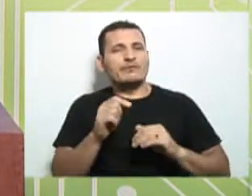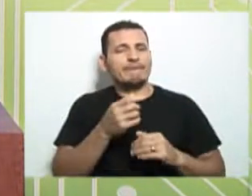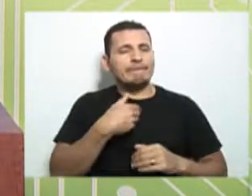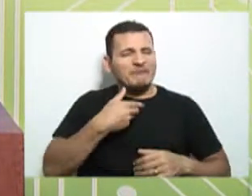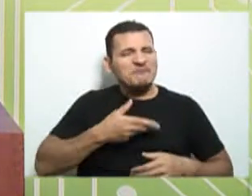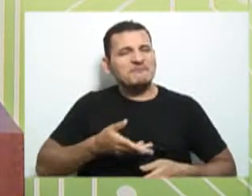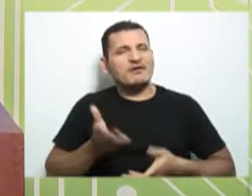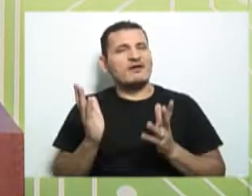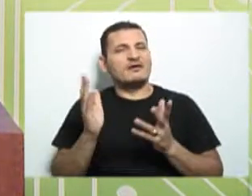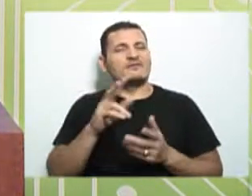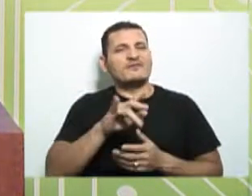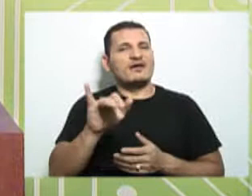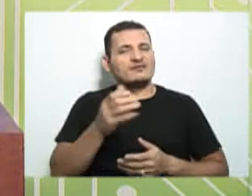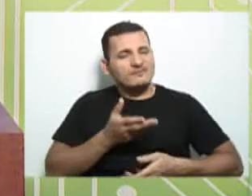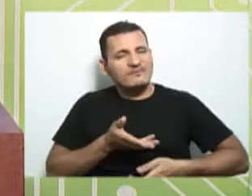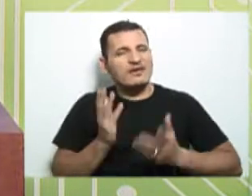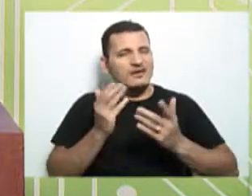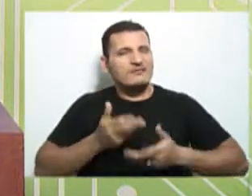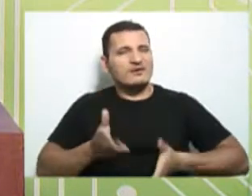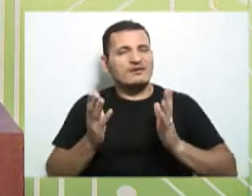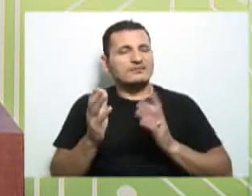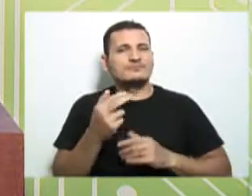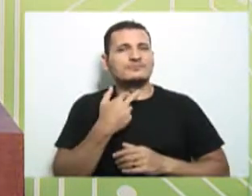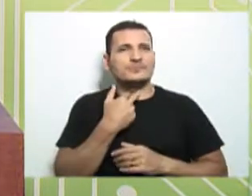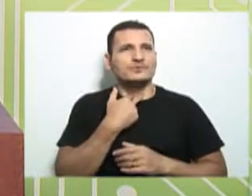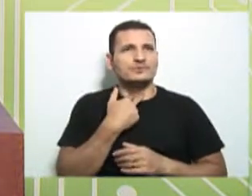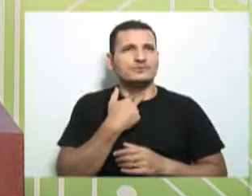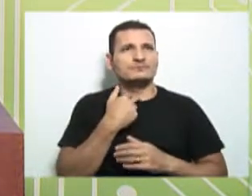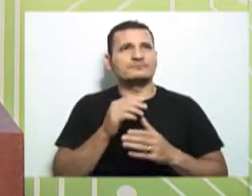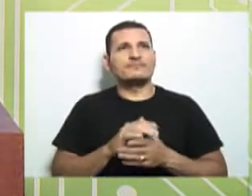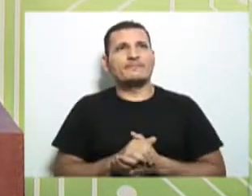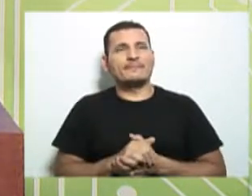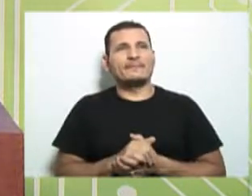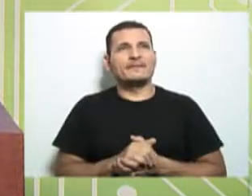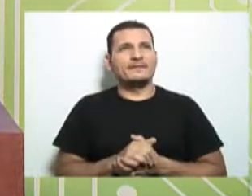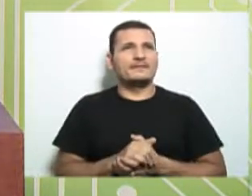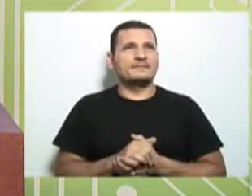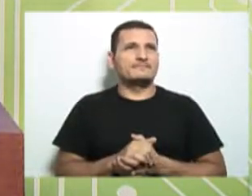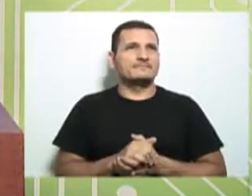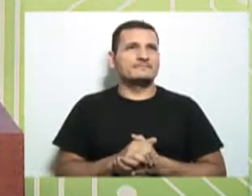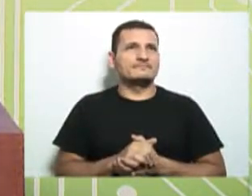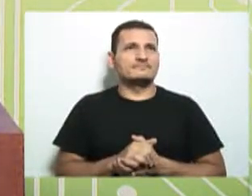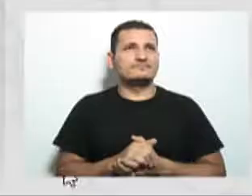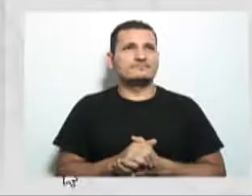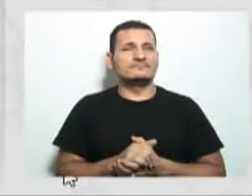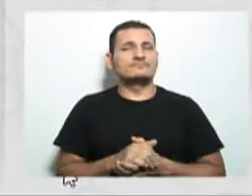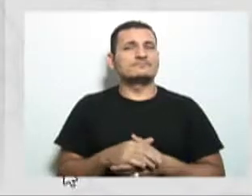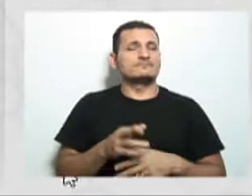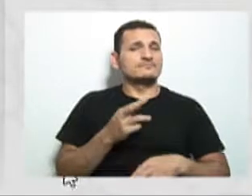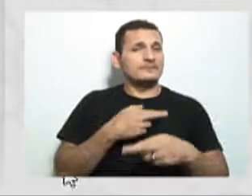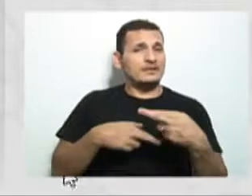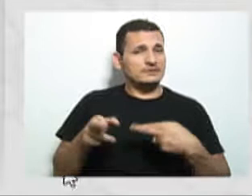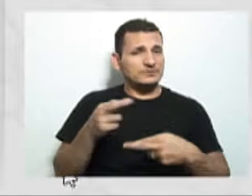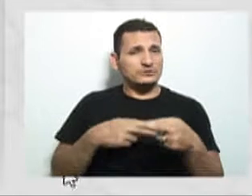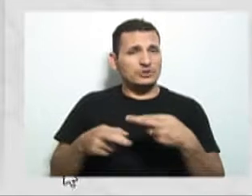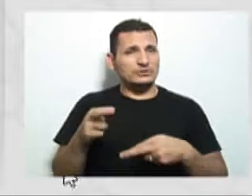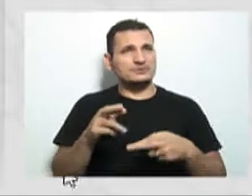mesmo. Dá falar assim mesmo, né? Não é nem assim mesmo. Olha lá, continuando. Relações